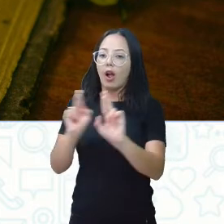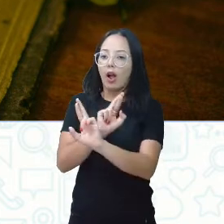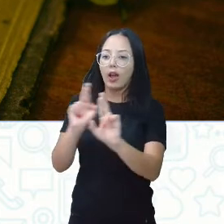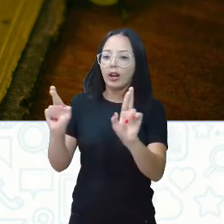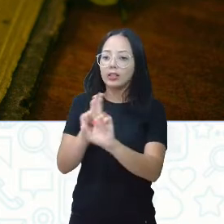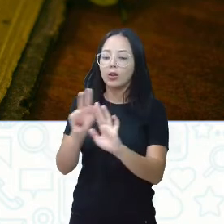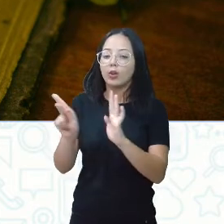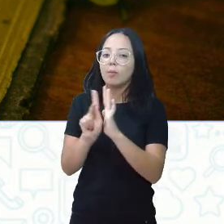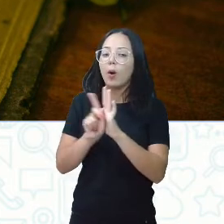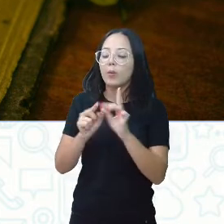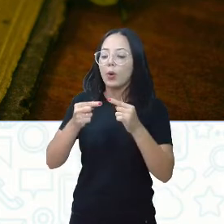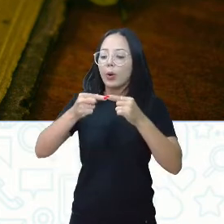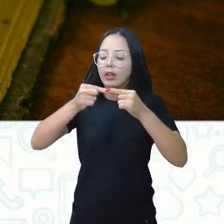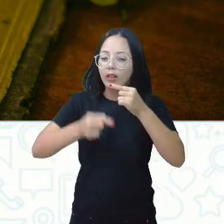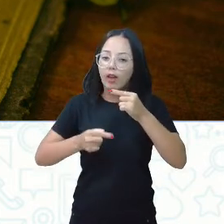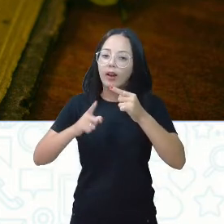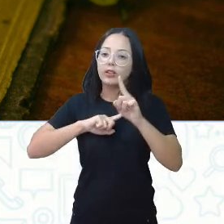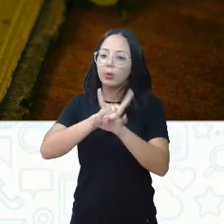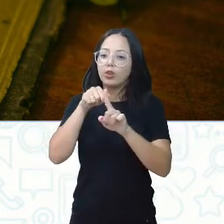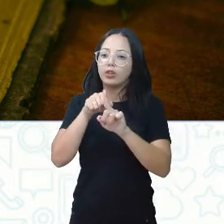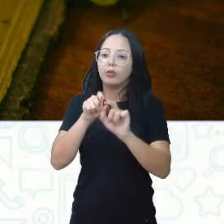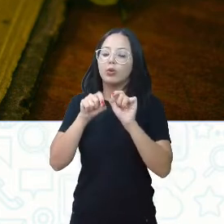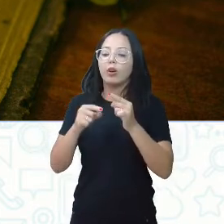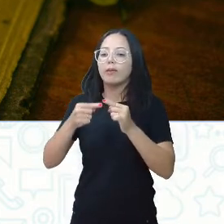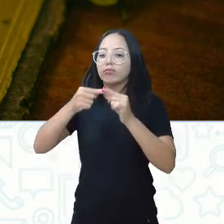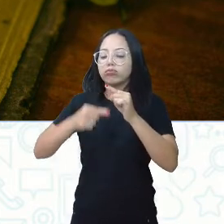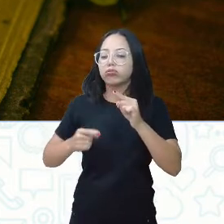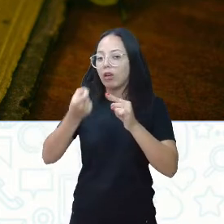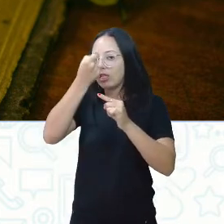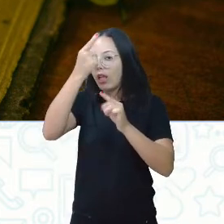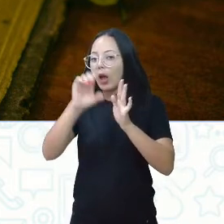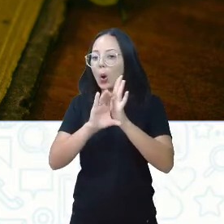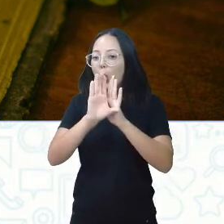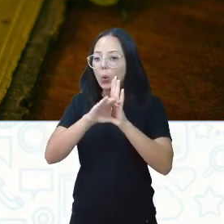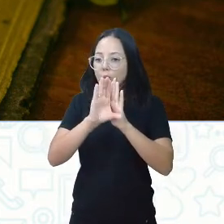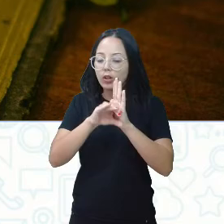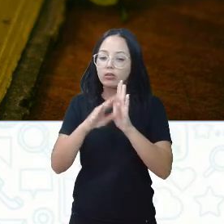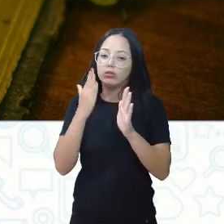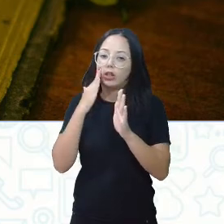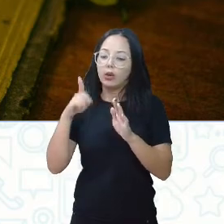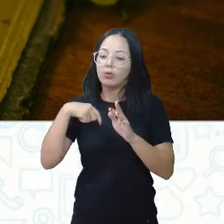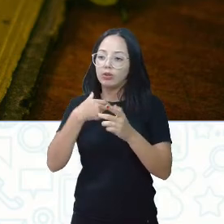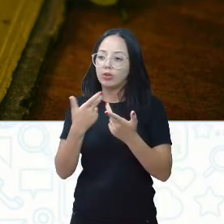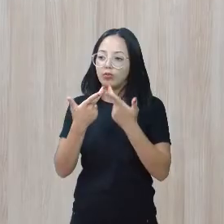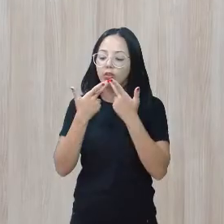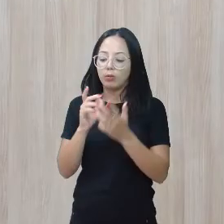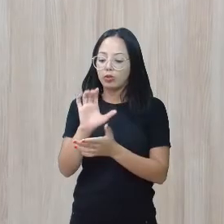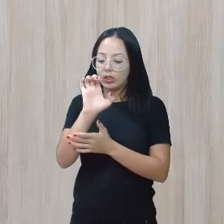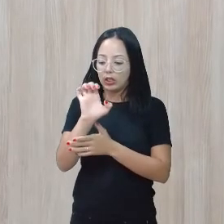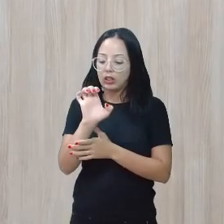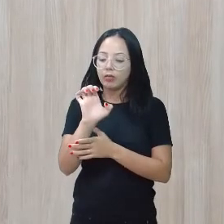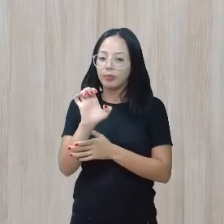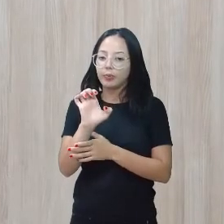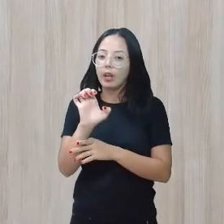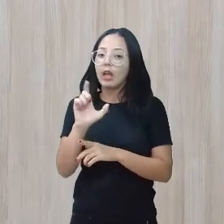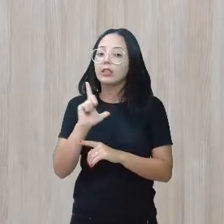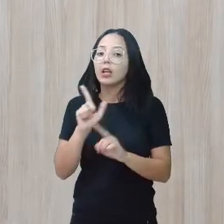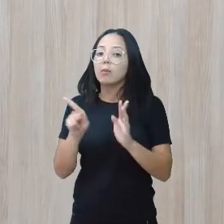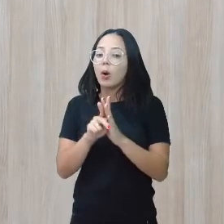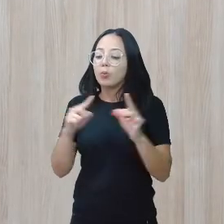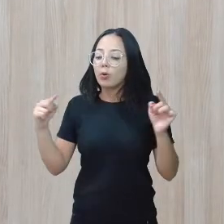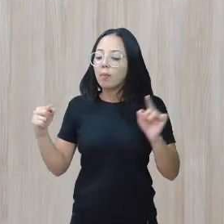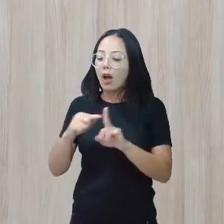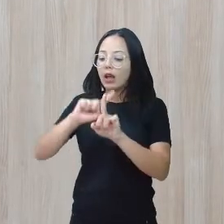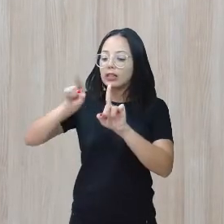de oposição e tem o objetivo de opor ideias, conceitos e períodos. Ó, a gente estava falando do i, que dá esse sentido de